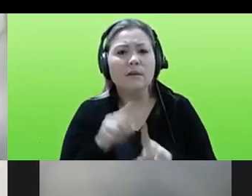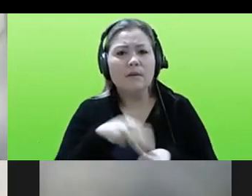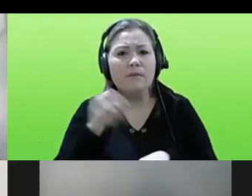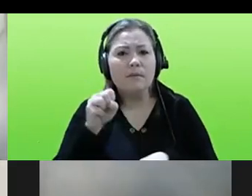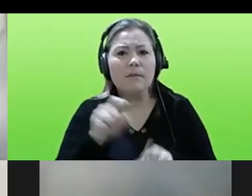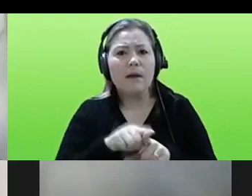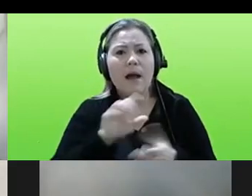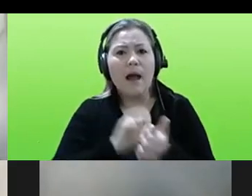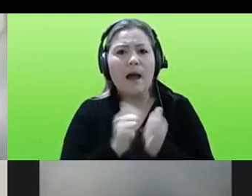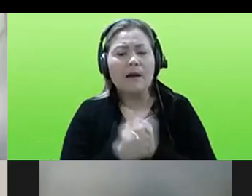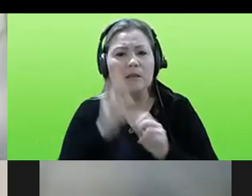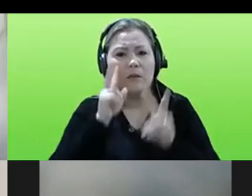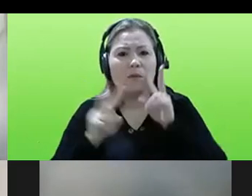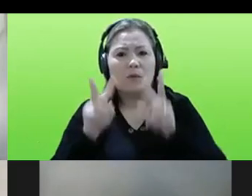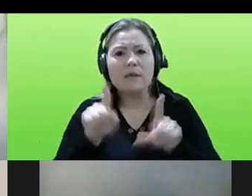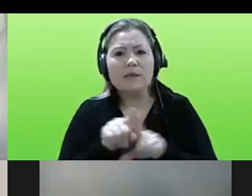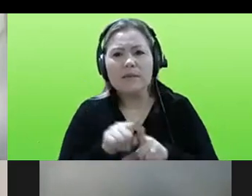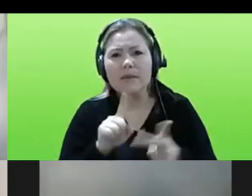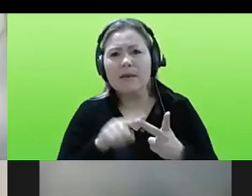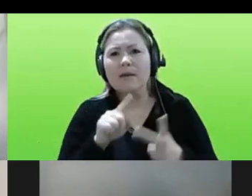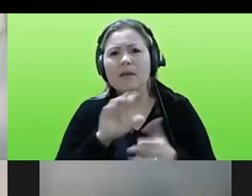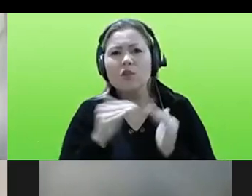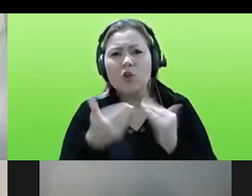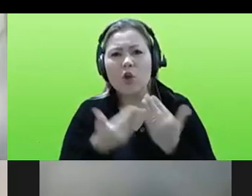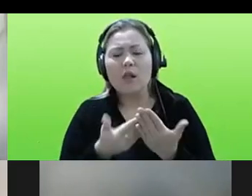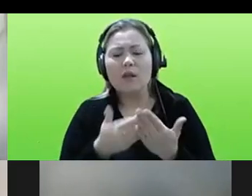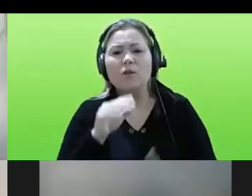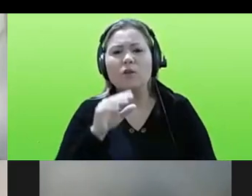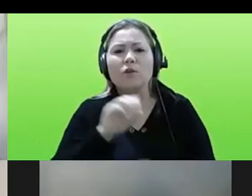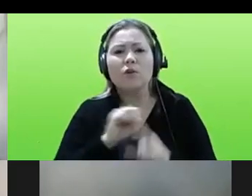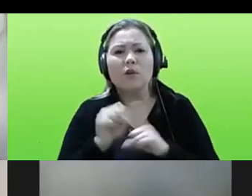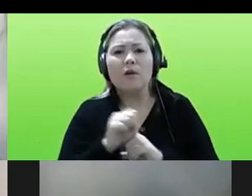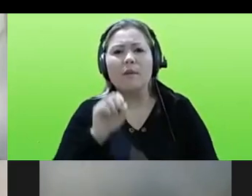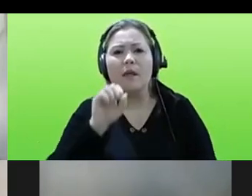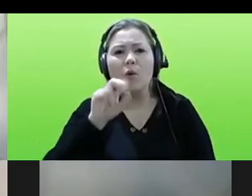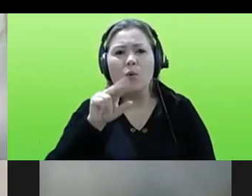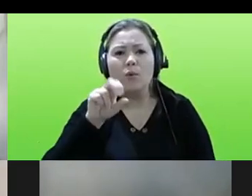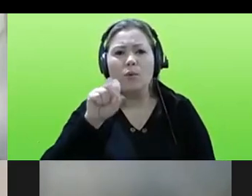artes visuais e também em psicologia social pela UFRGS. Obrigado.